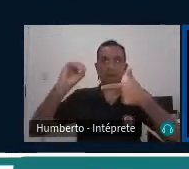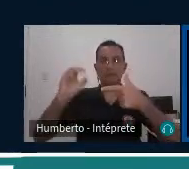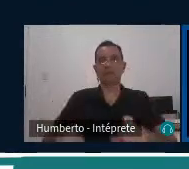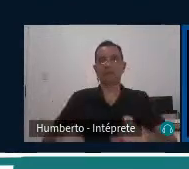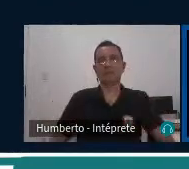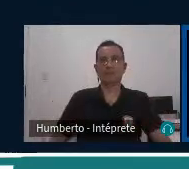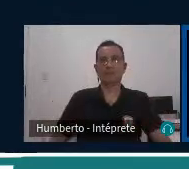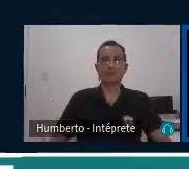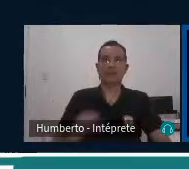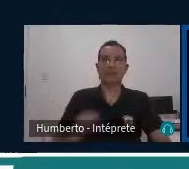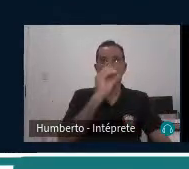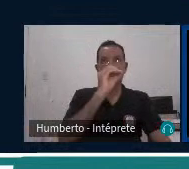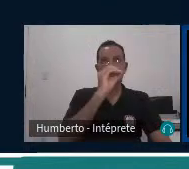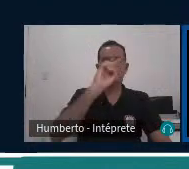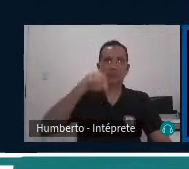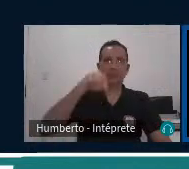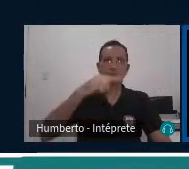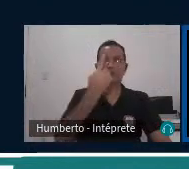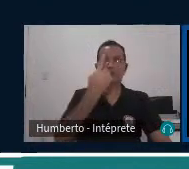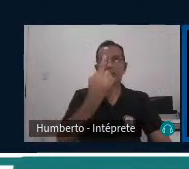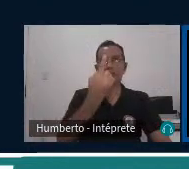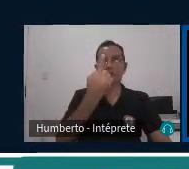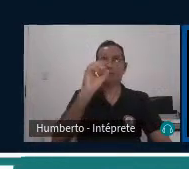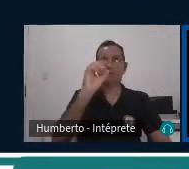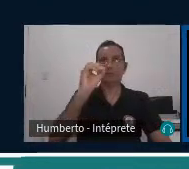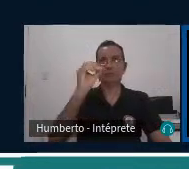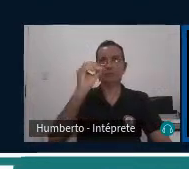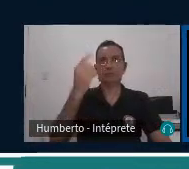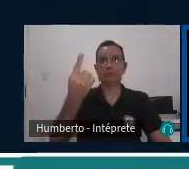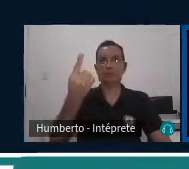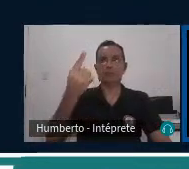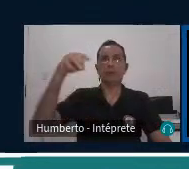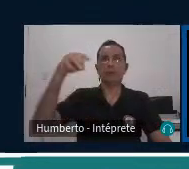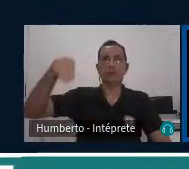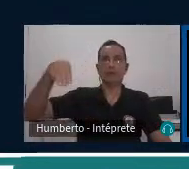segundo. Qual era o limite que ele tinha dito? Eu quero que seria